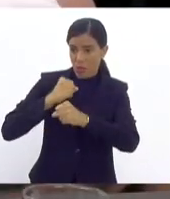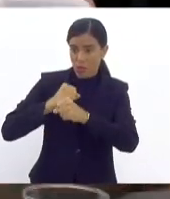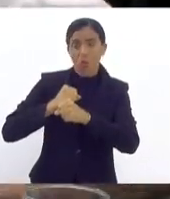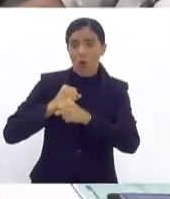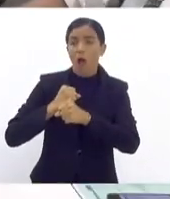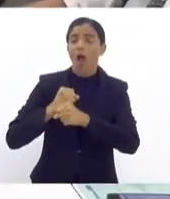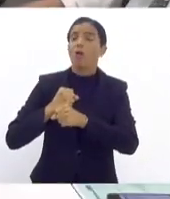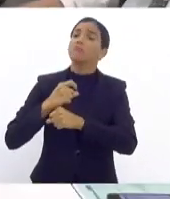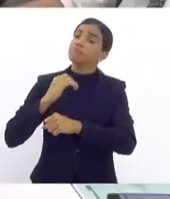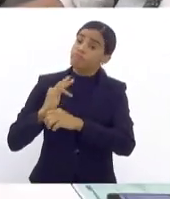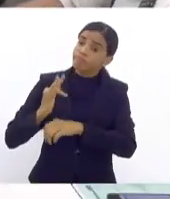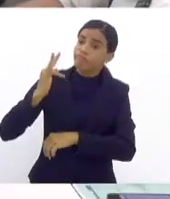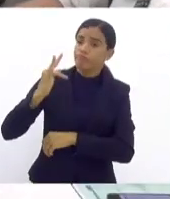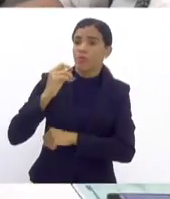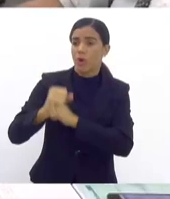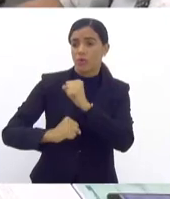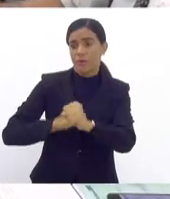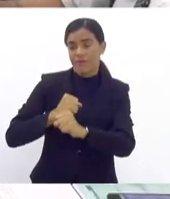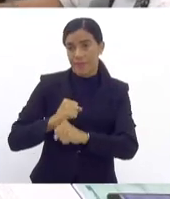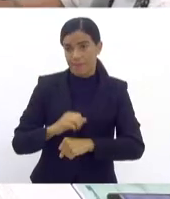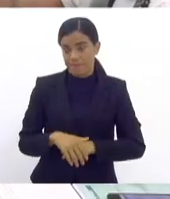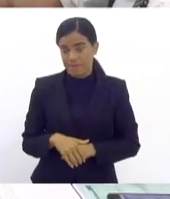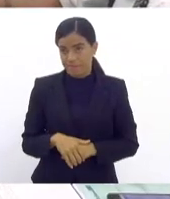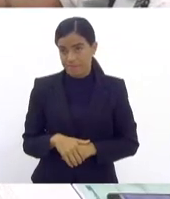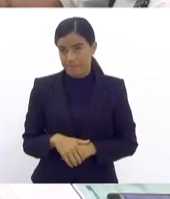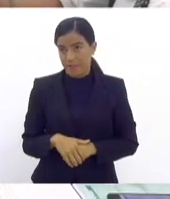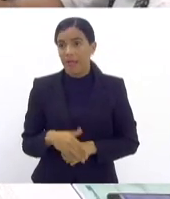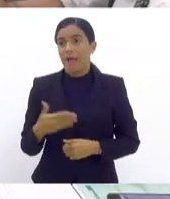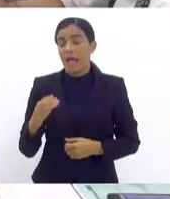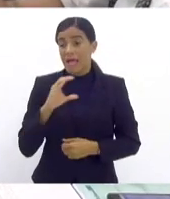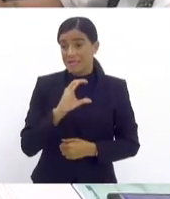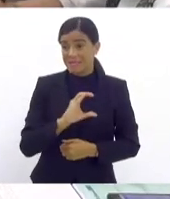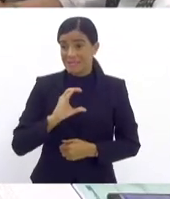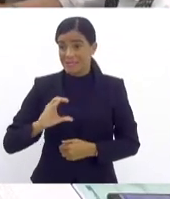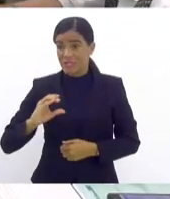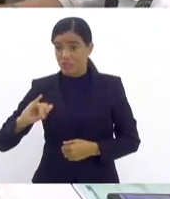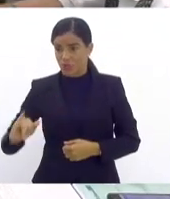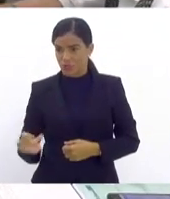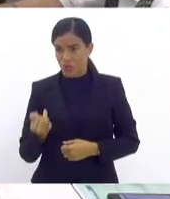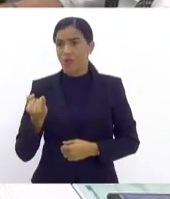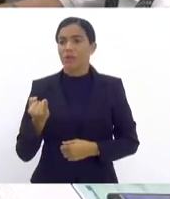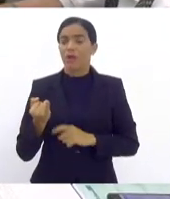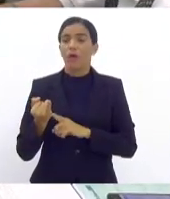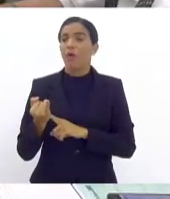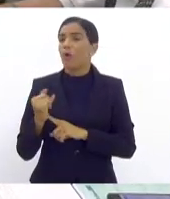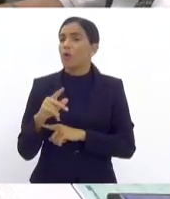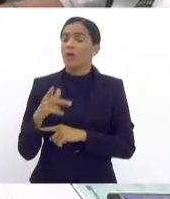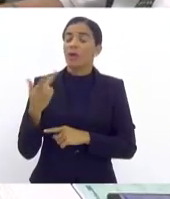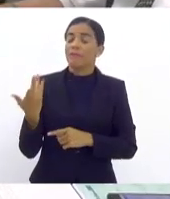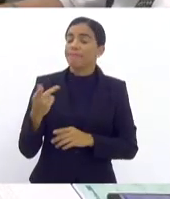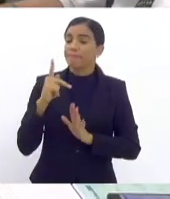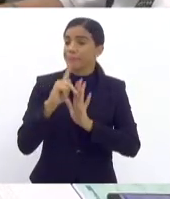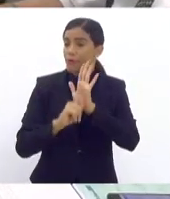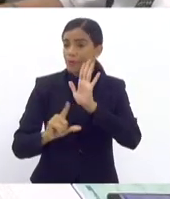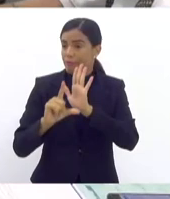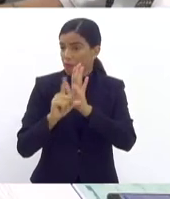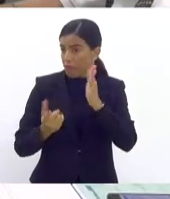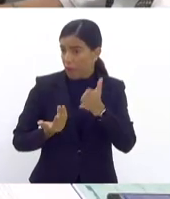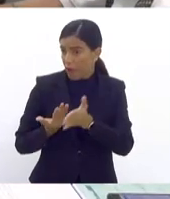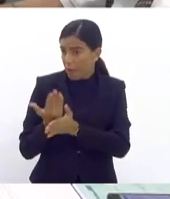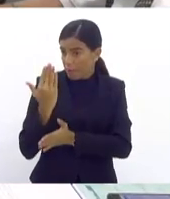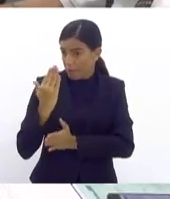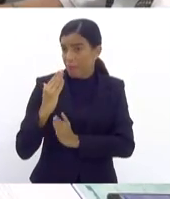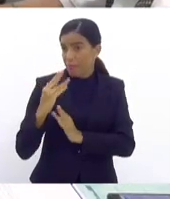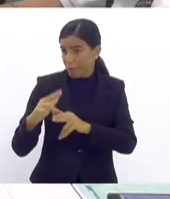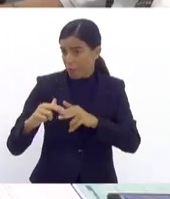e na convicção dos relatores. Agora, o que eu digo... A CCJ marca essa posição. O que eu digo é que se o projeto for aprovado nesse